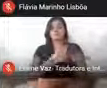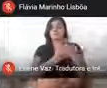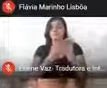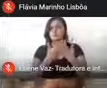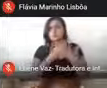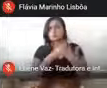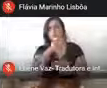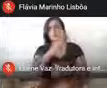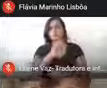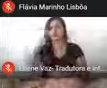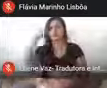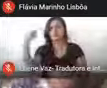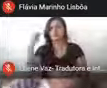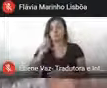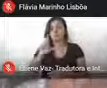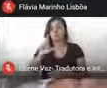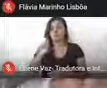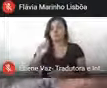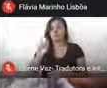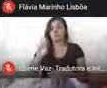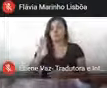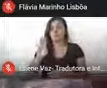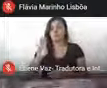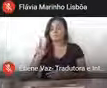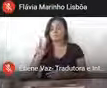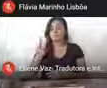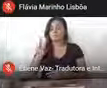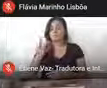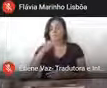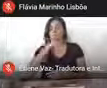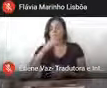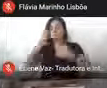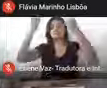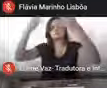justamente enfocaram nessas variações.